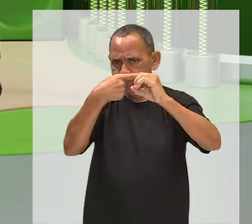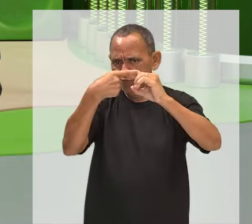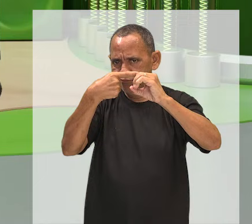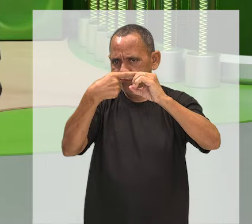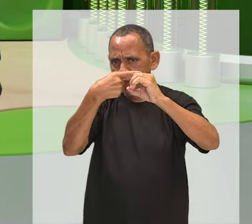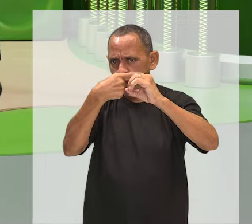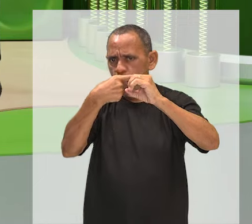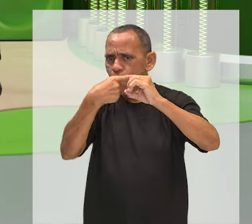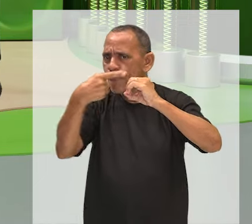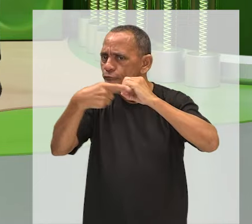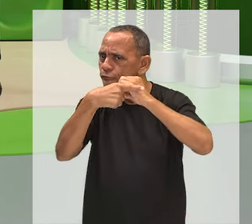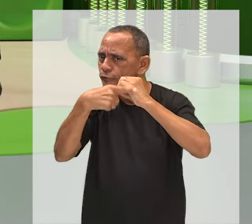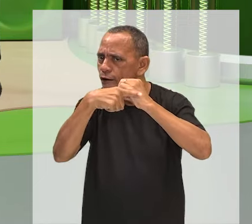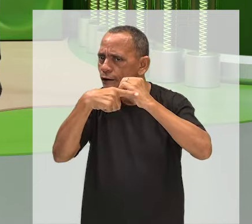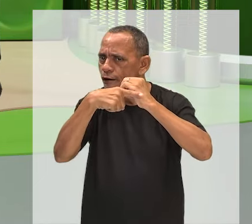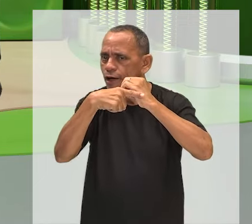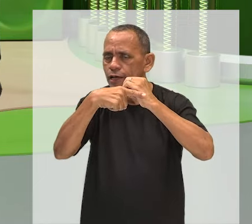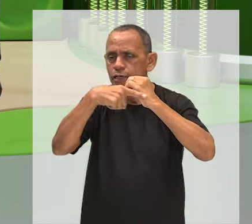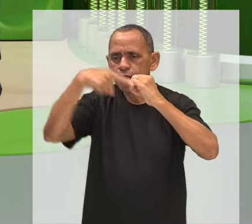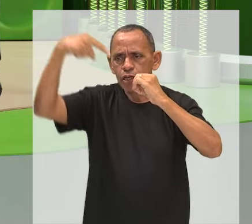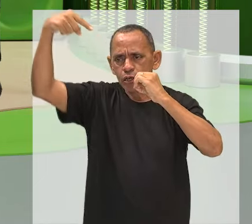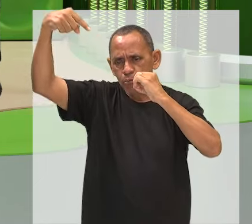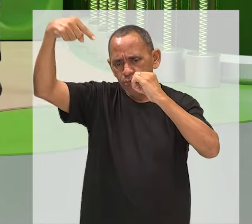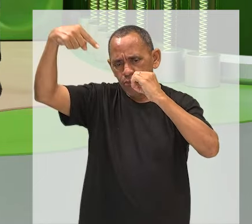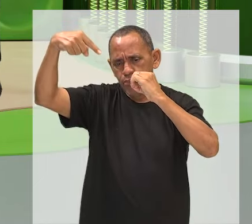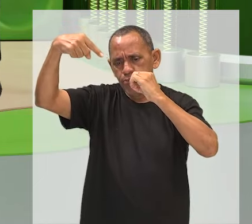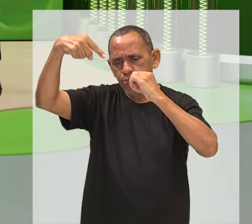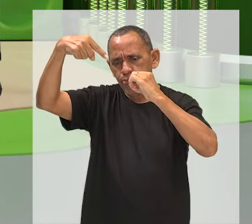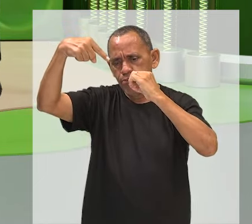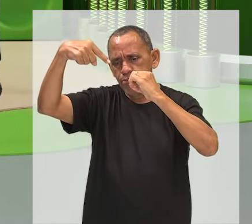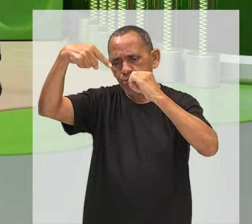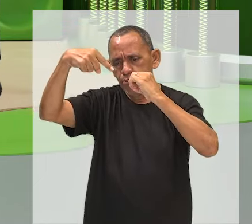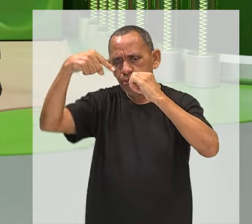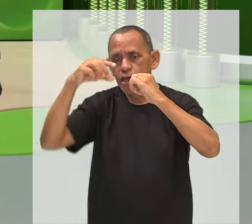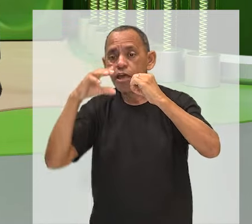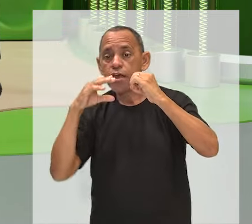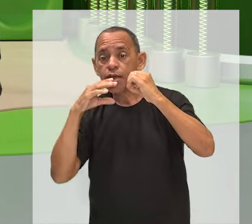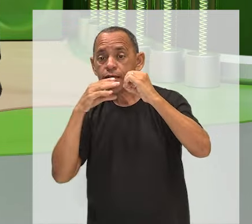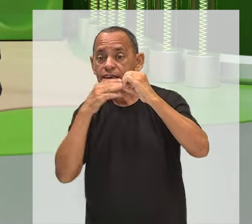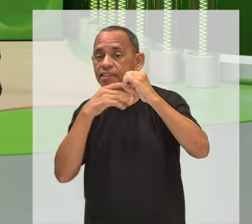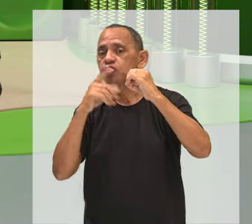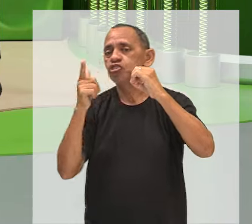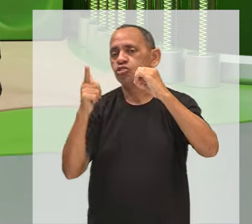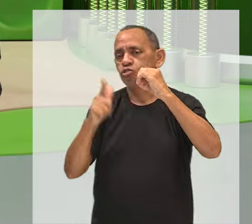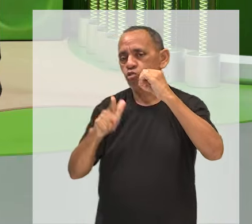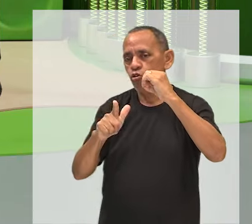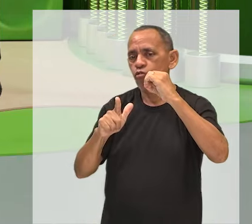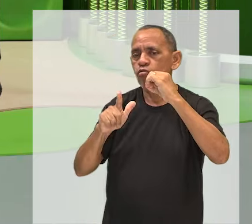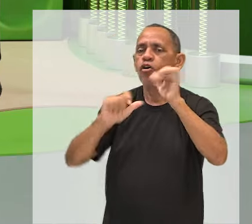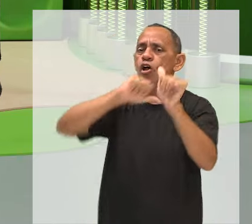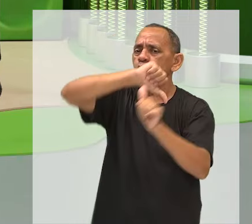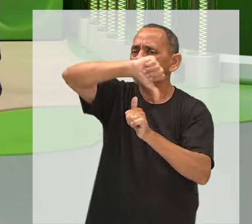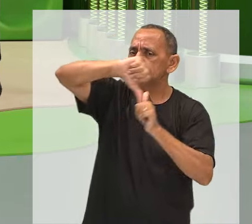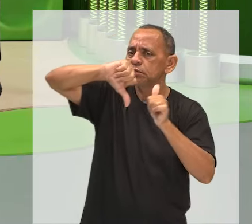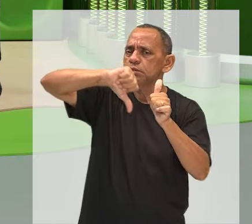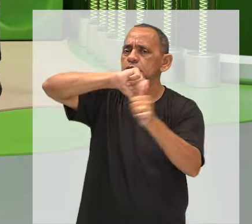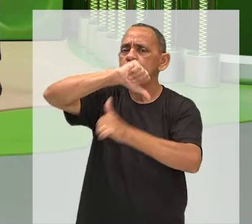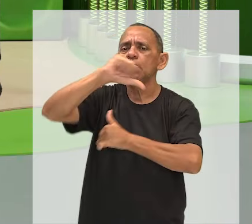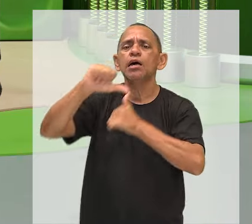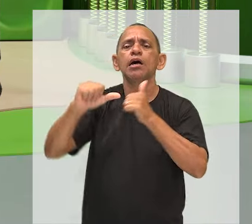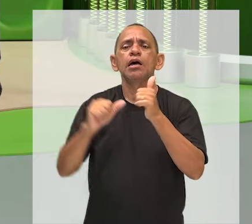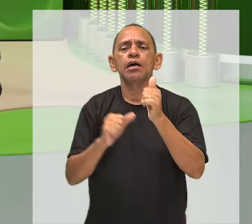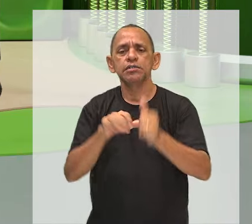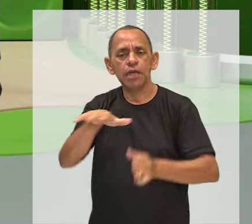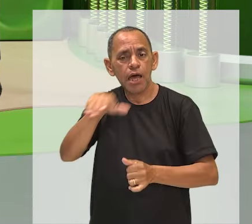onde reinicia esse ciclo, tá? Então, para que serve, né, essa troca aí de ar quente,